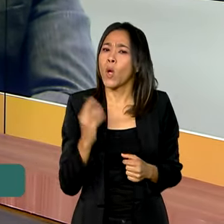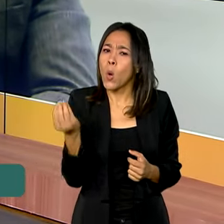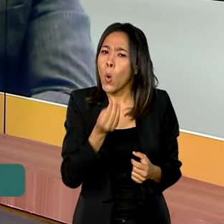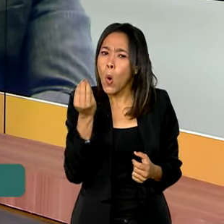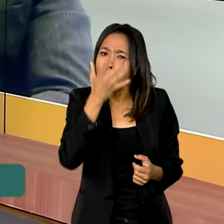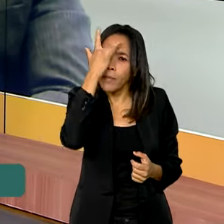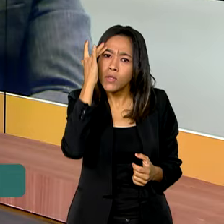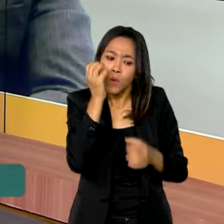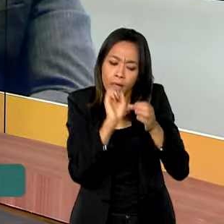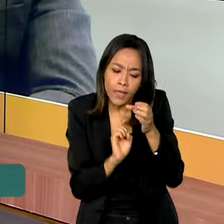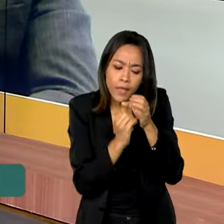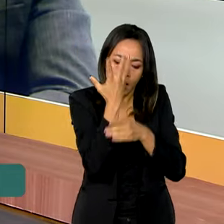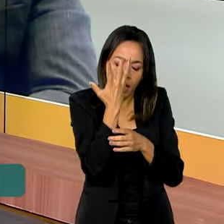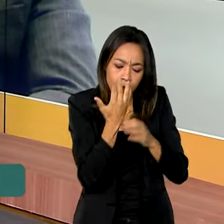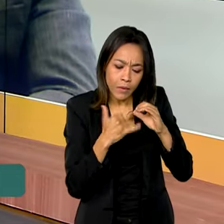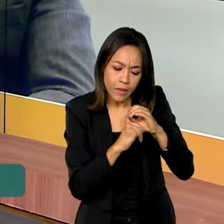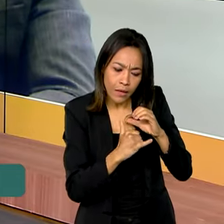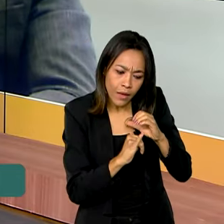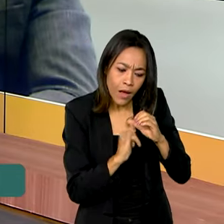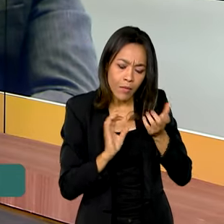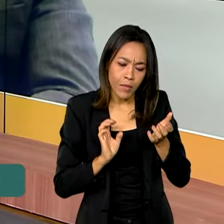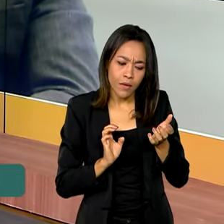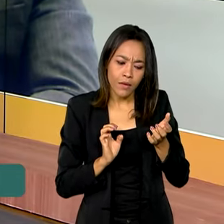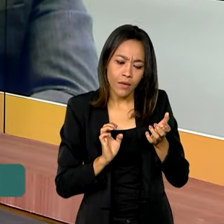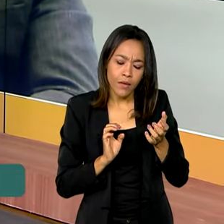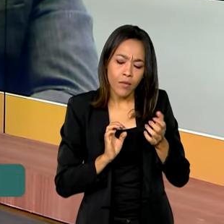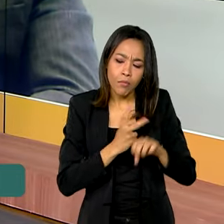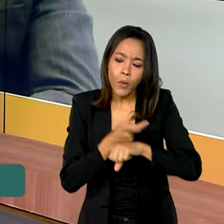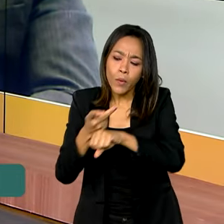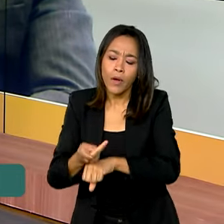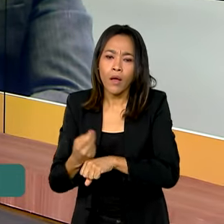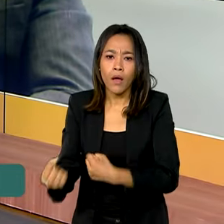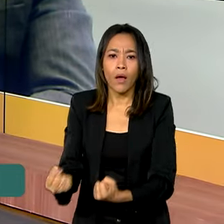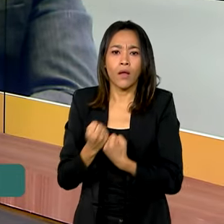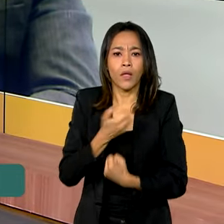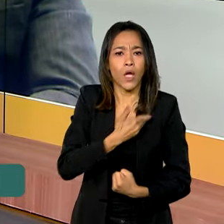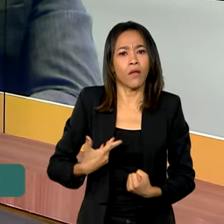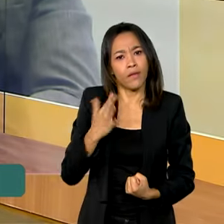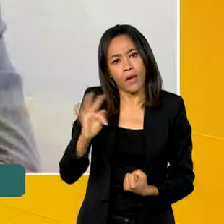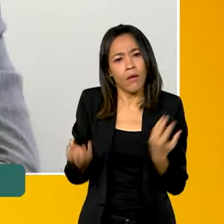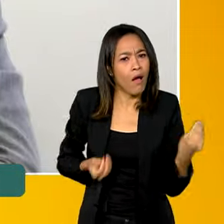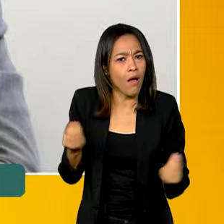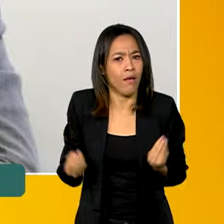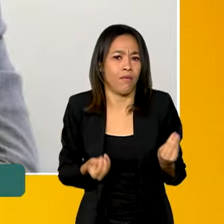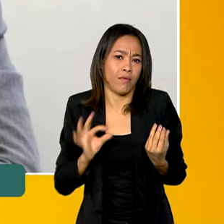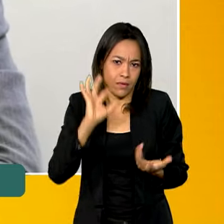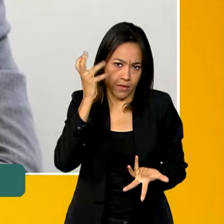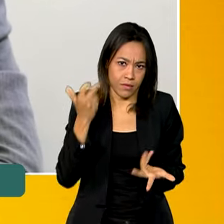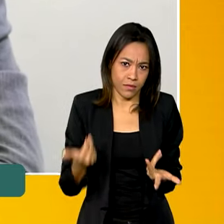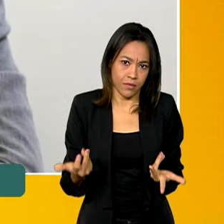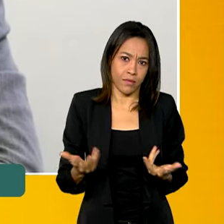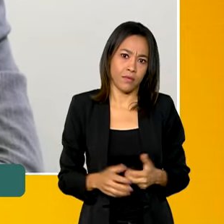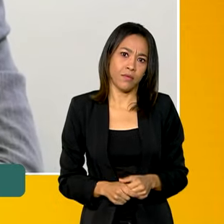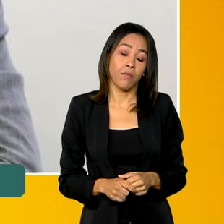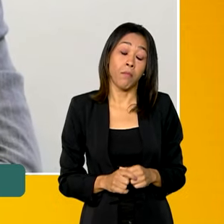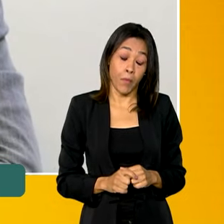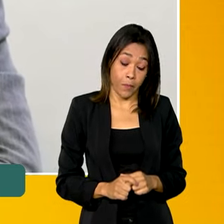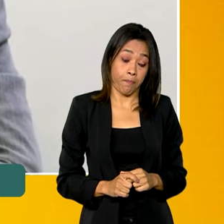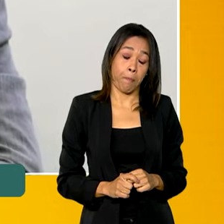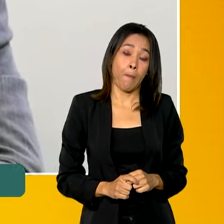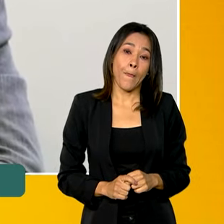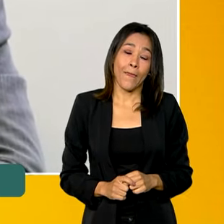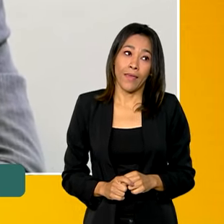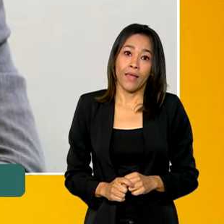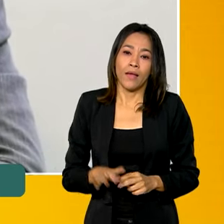Startup pode se informar buscar apoio do governo federal bom então